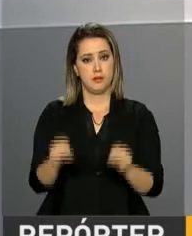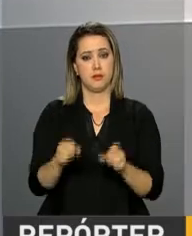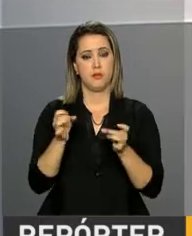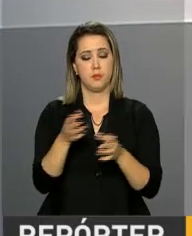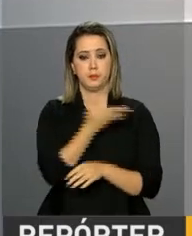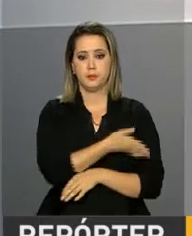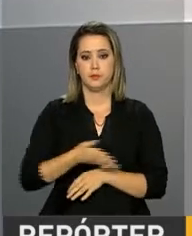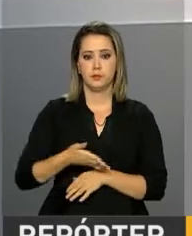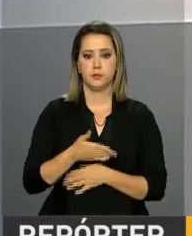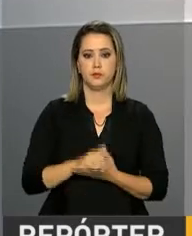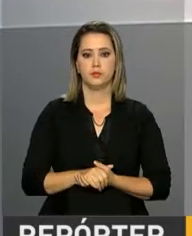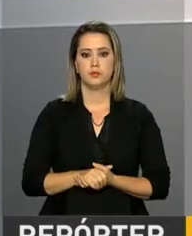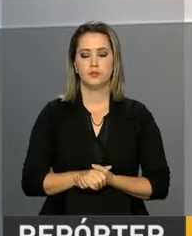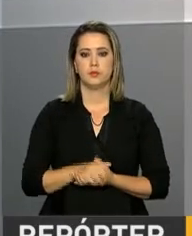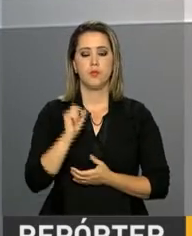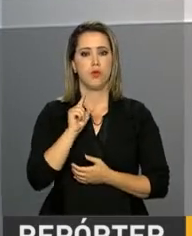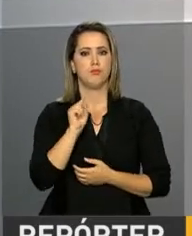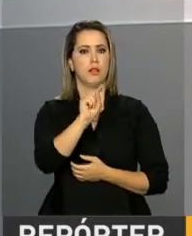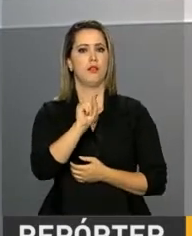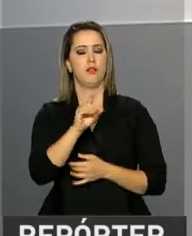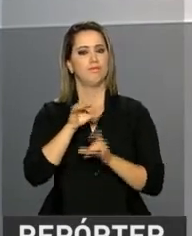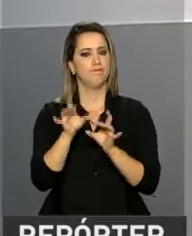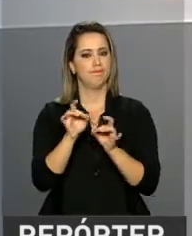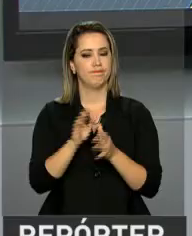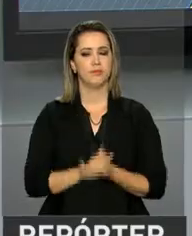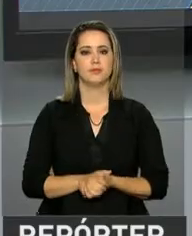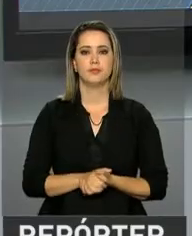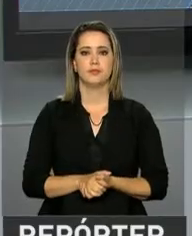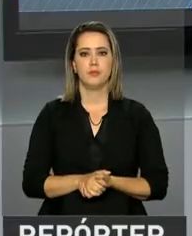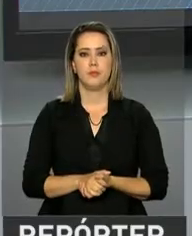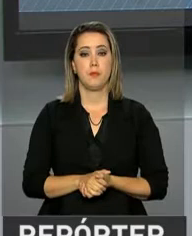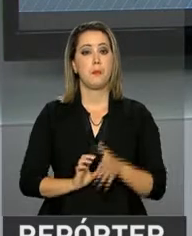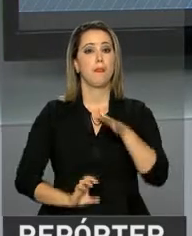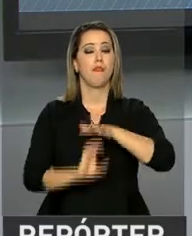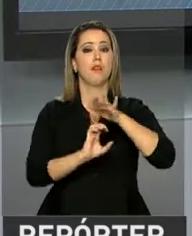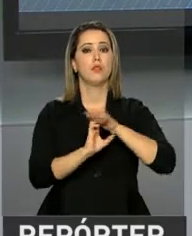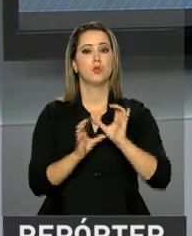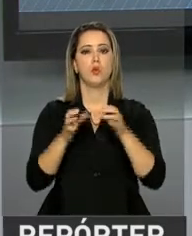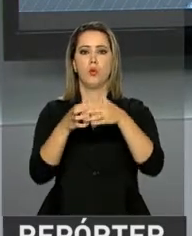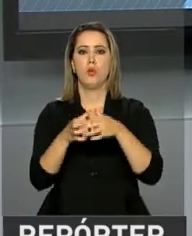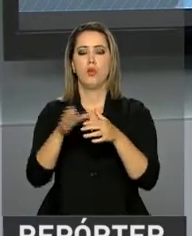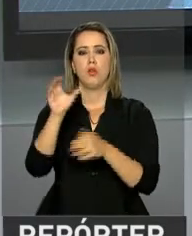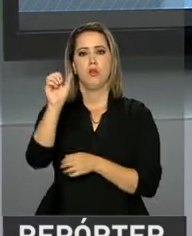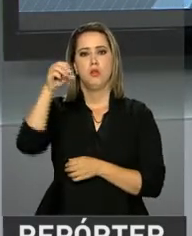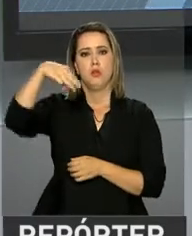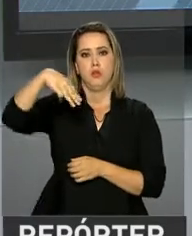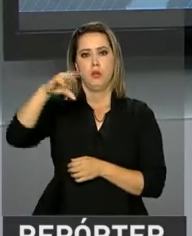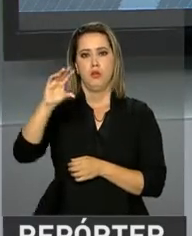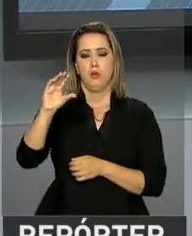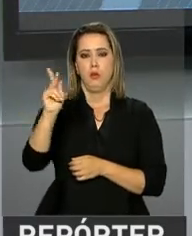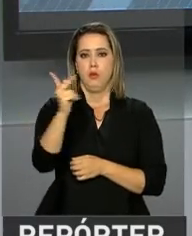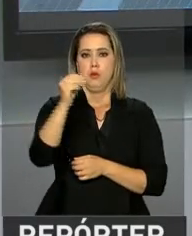Federal e clicar na opção Sistema de Leilão Eletrônico. Empresários, membros da Ancham,